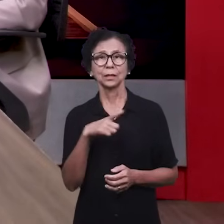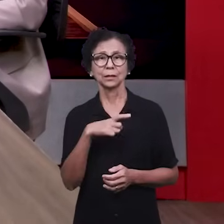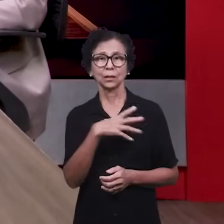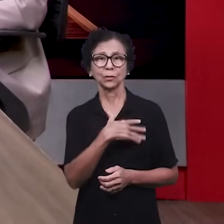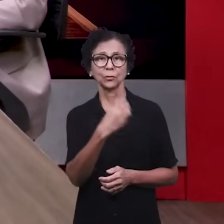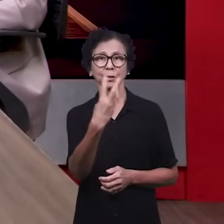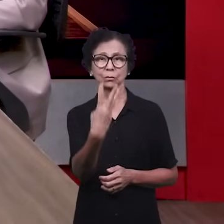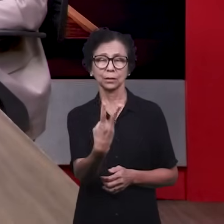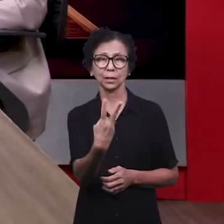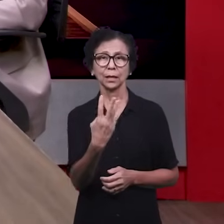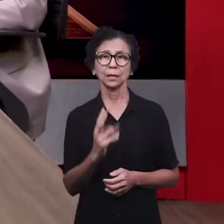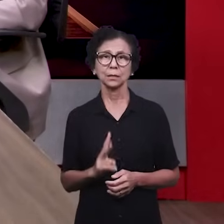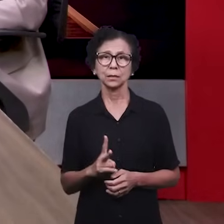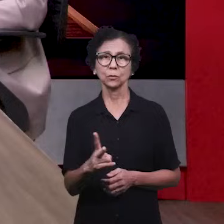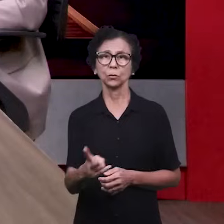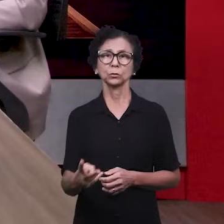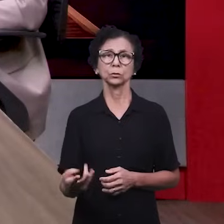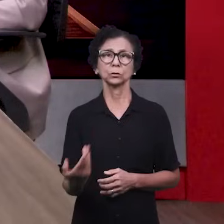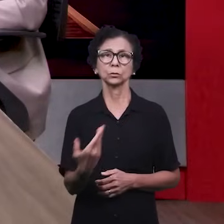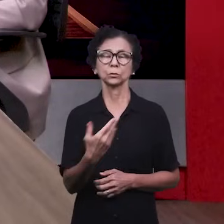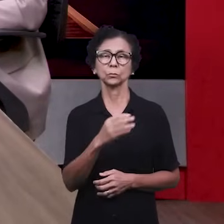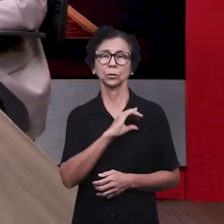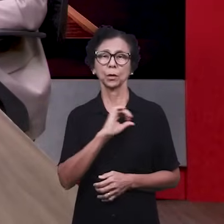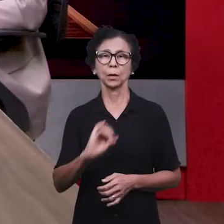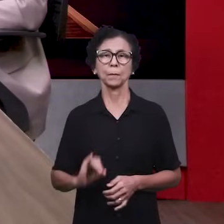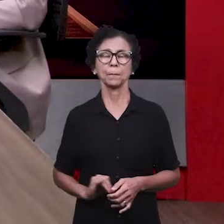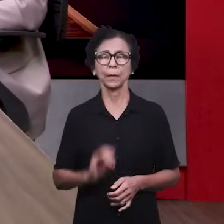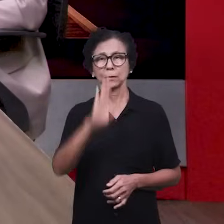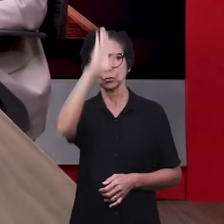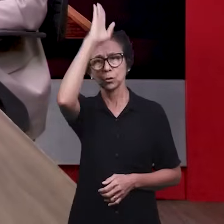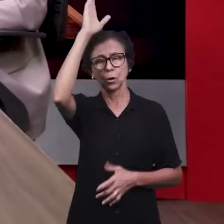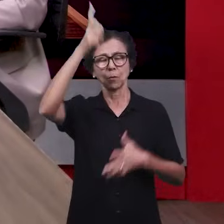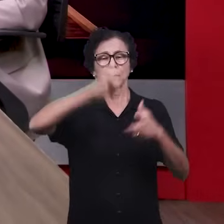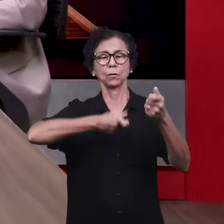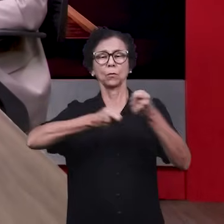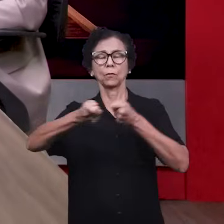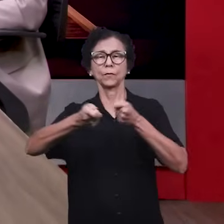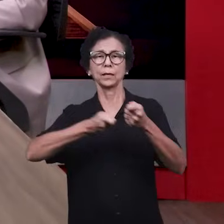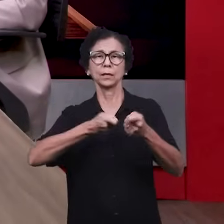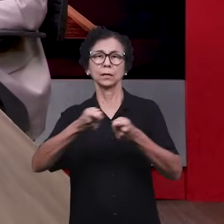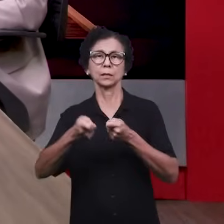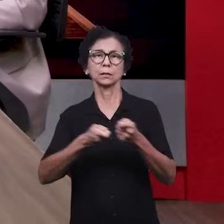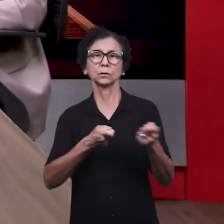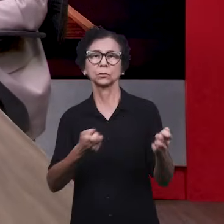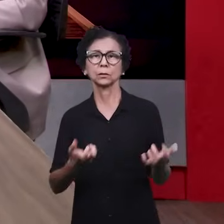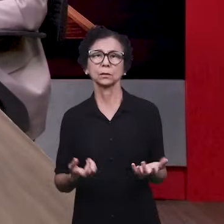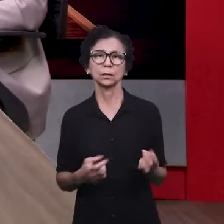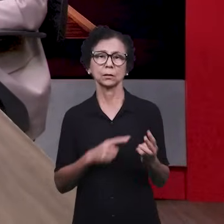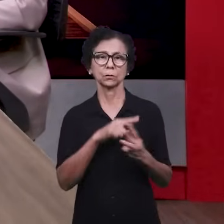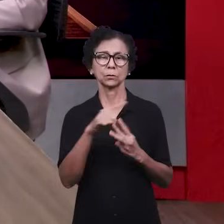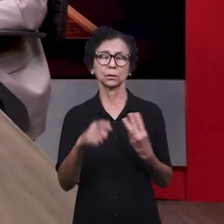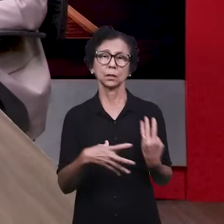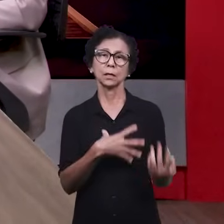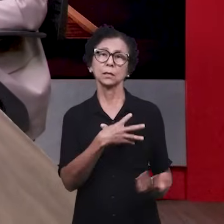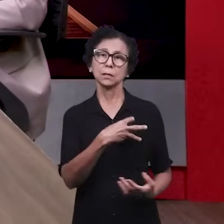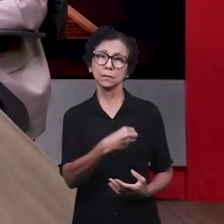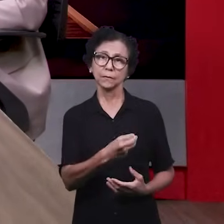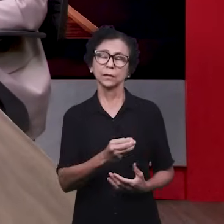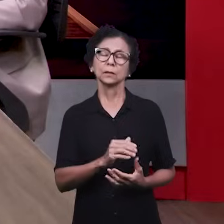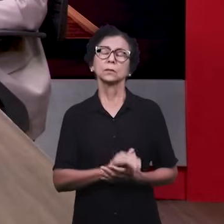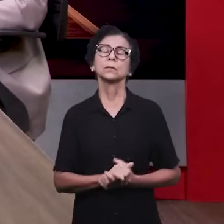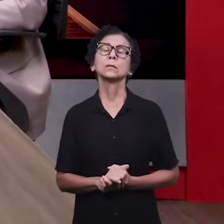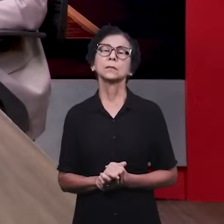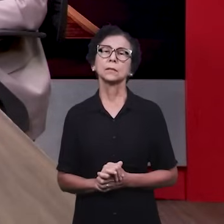seguem liderando o Império Romano e que dão sequência, alguns até envolvidos